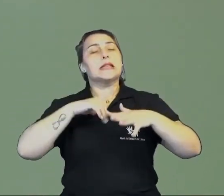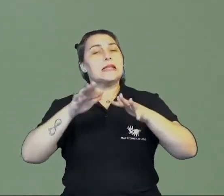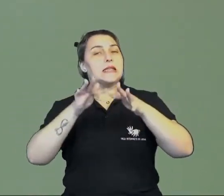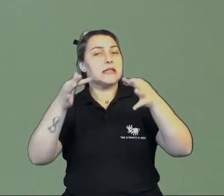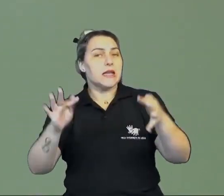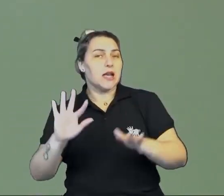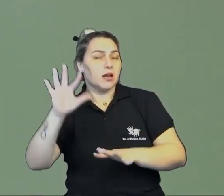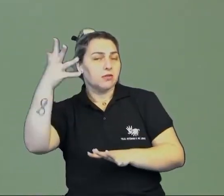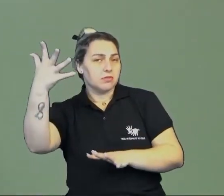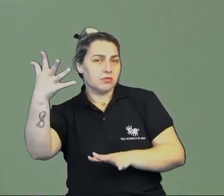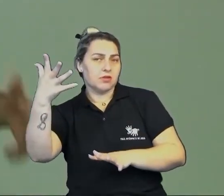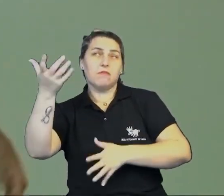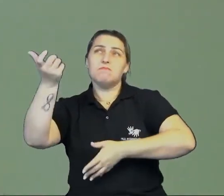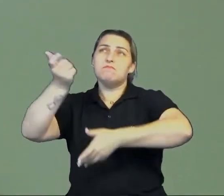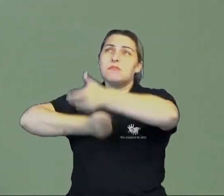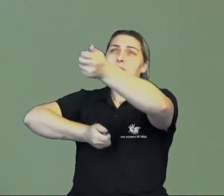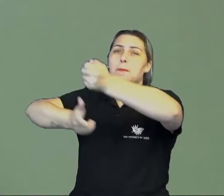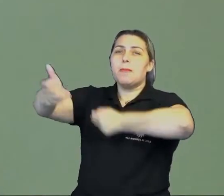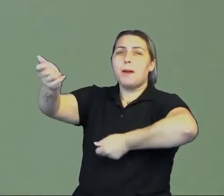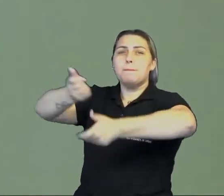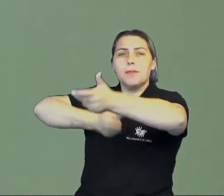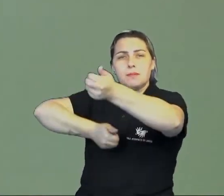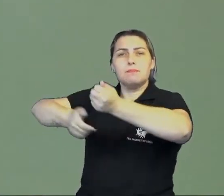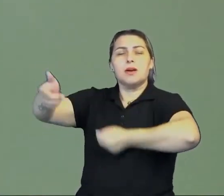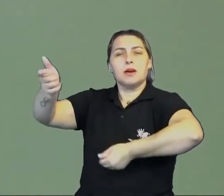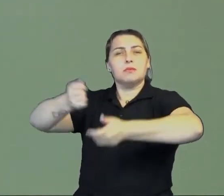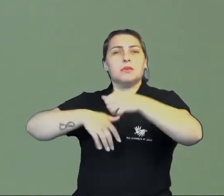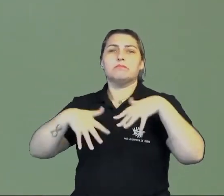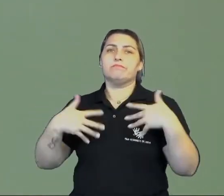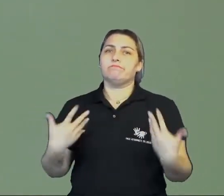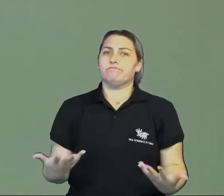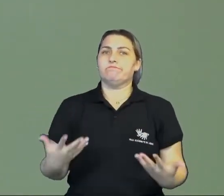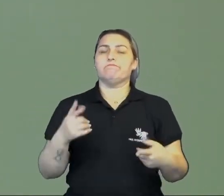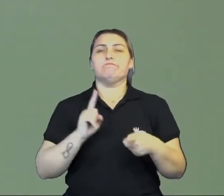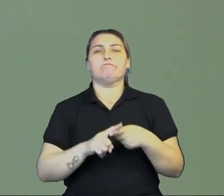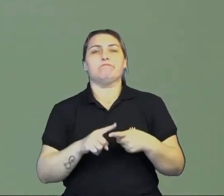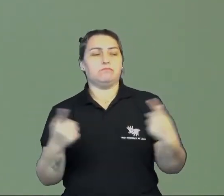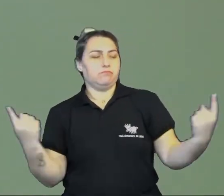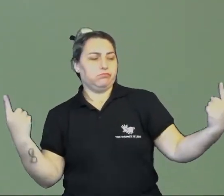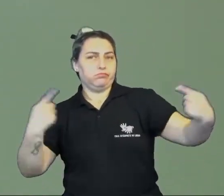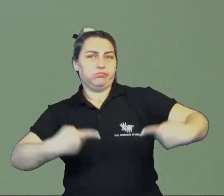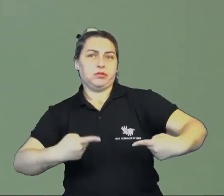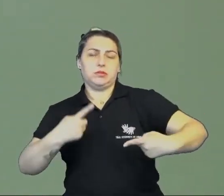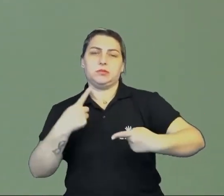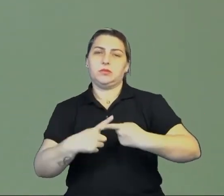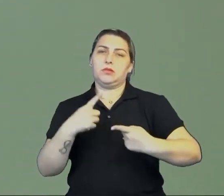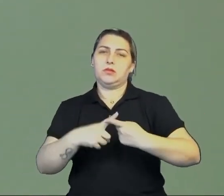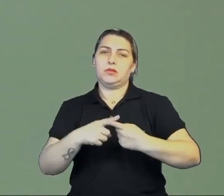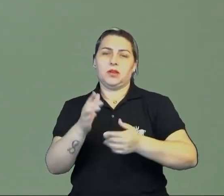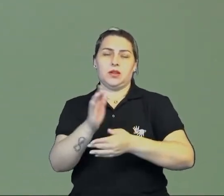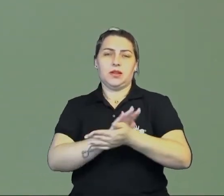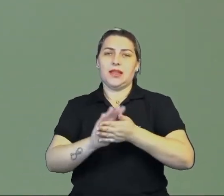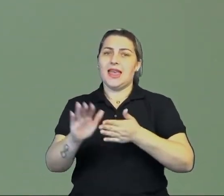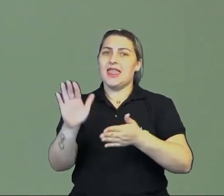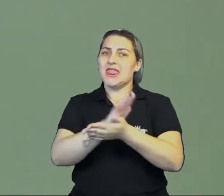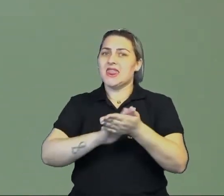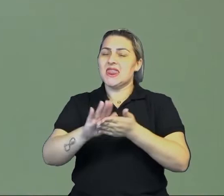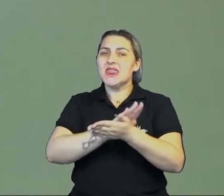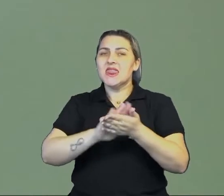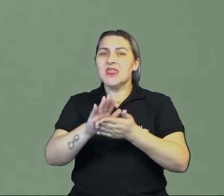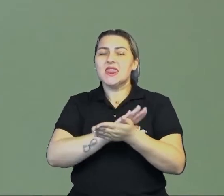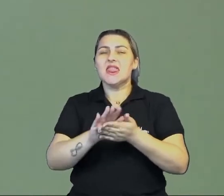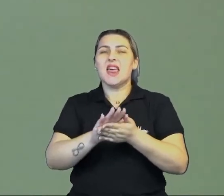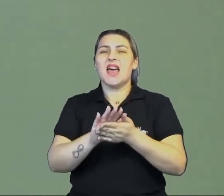simplesmente acontecem. Tipo, eu vou soltar uma pepeta. Então você vai lá. Mas eu tenho competitivo, professor, porque eu passei cerol. Nada de passar cerol.